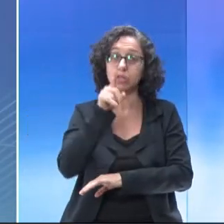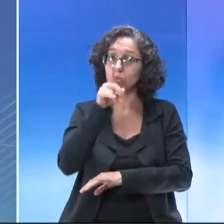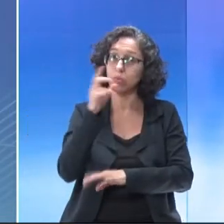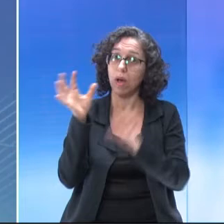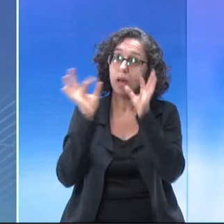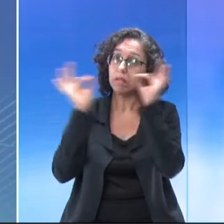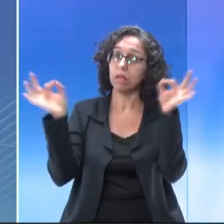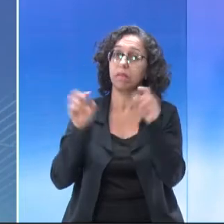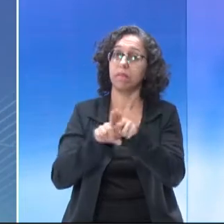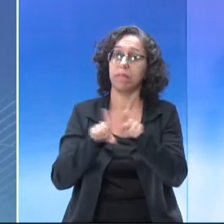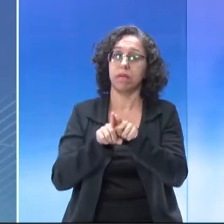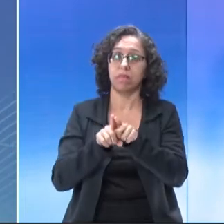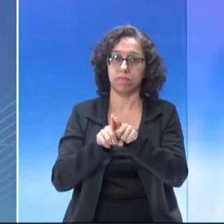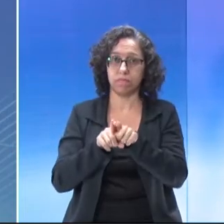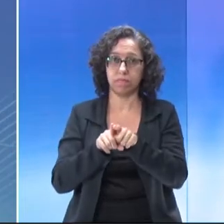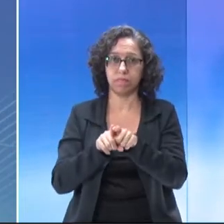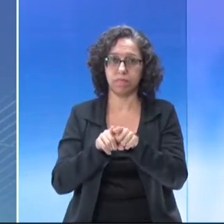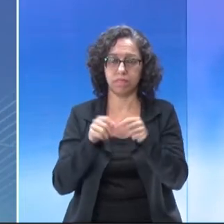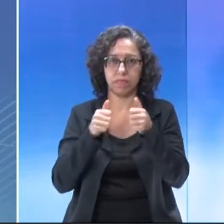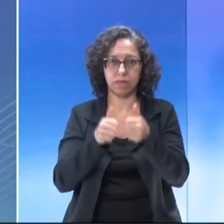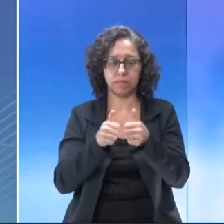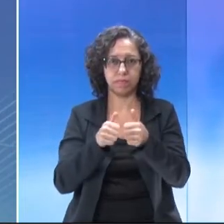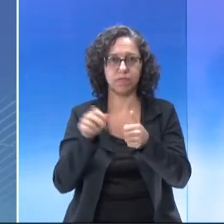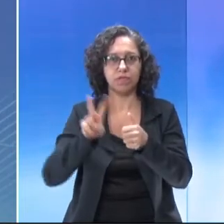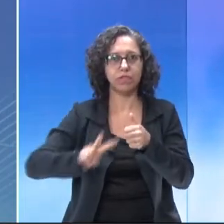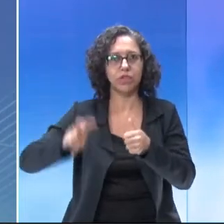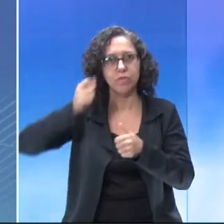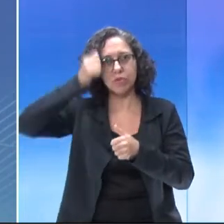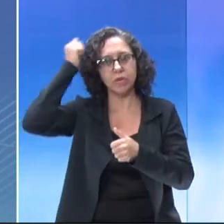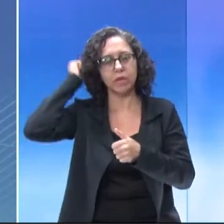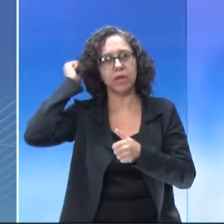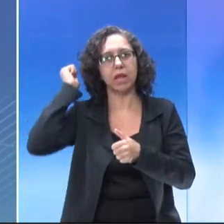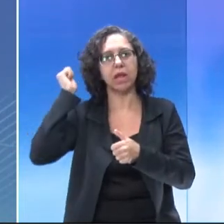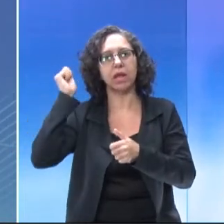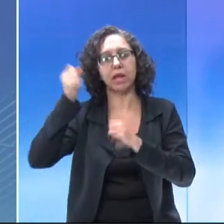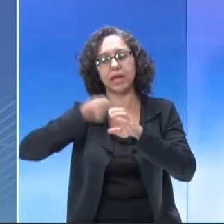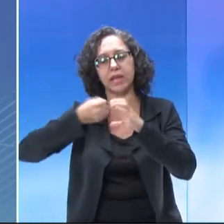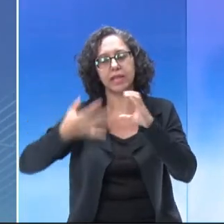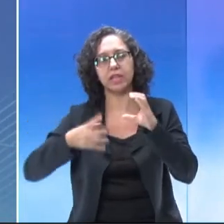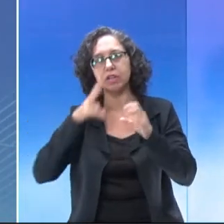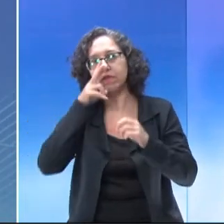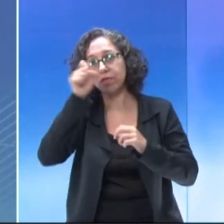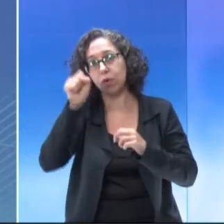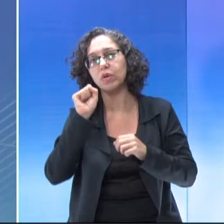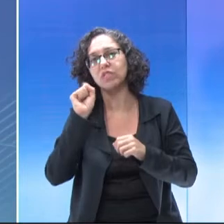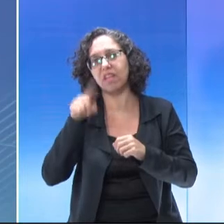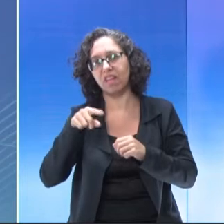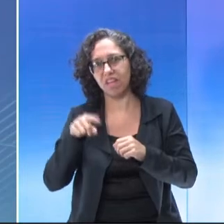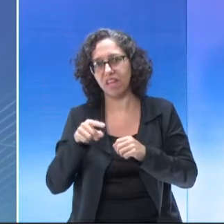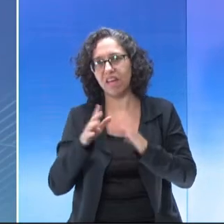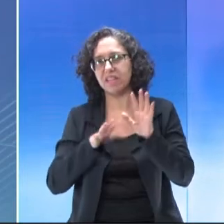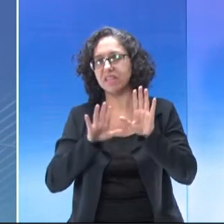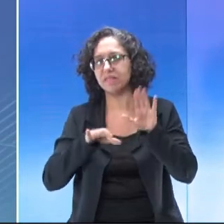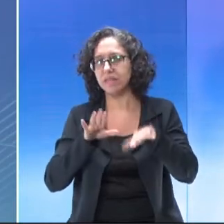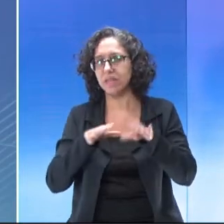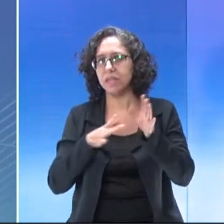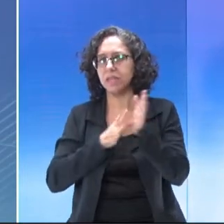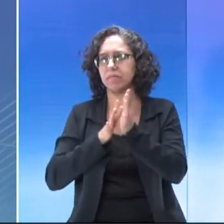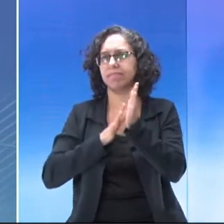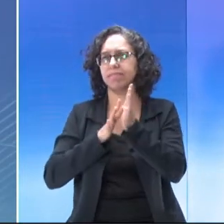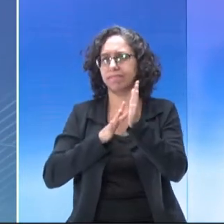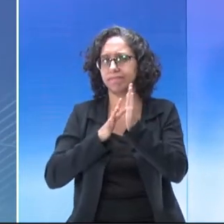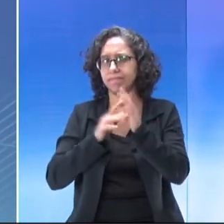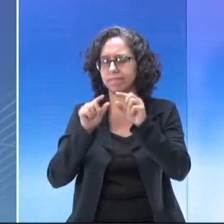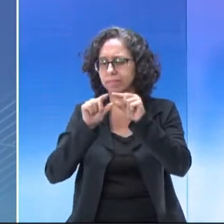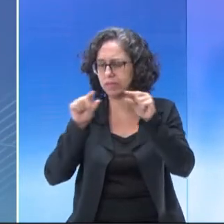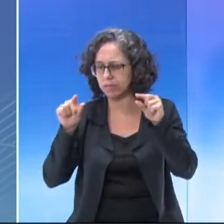está atento, porque tem muitas pegadinhas. Vestibular, uma das características muito fortes dela é isso, são as pegadinhas. Então, por isso